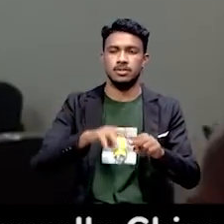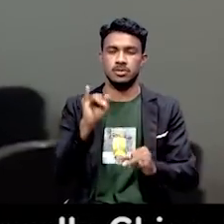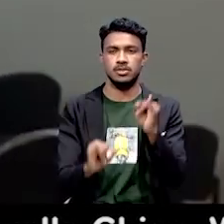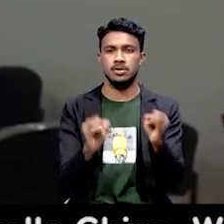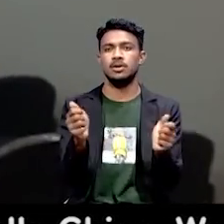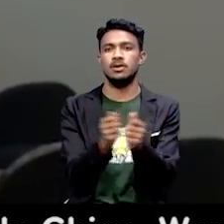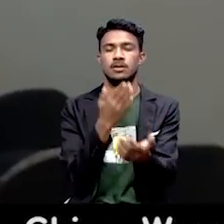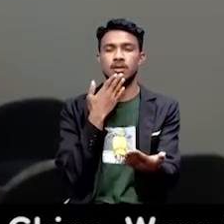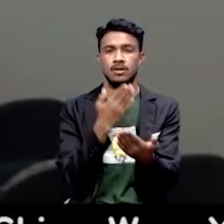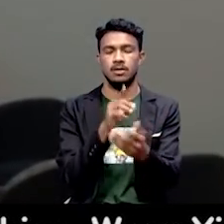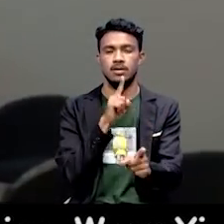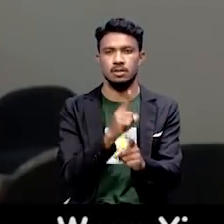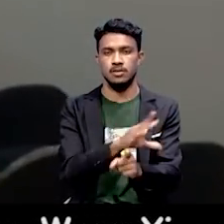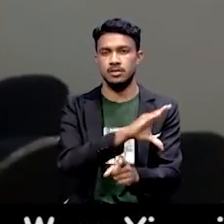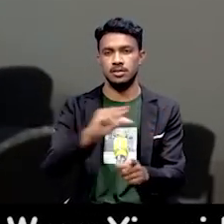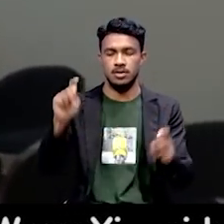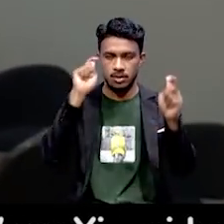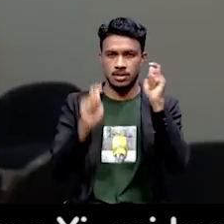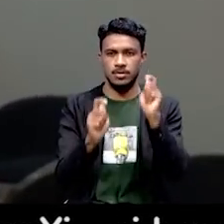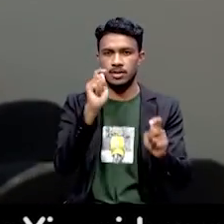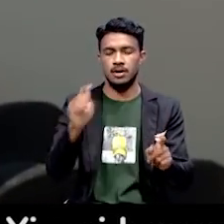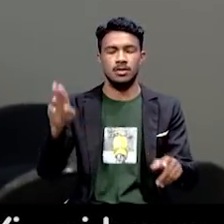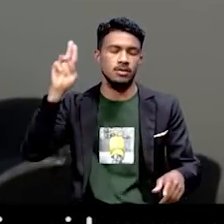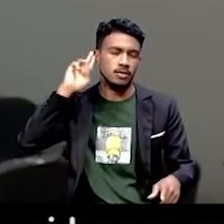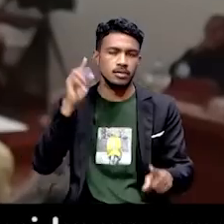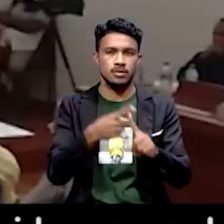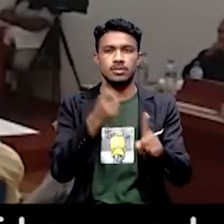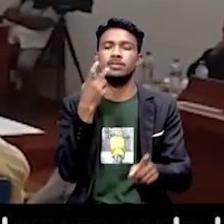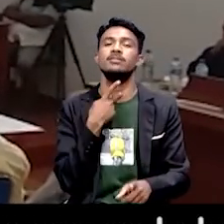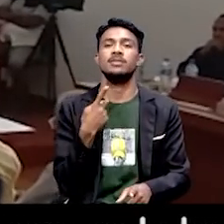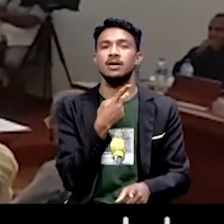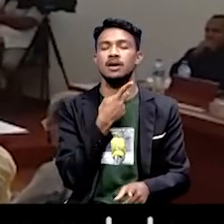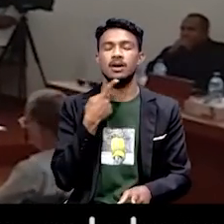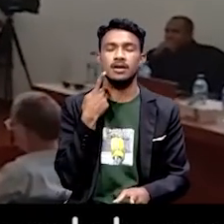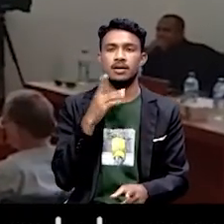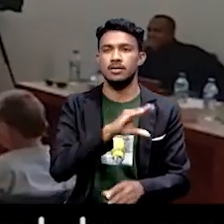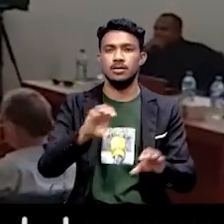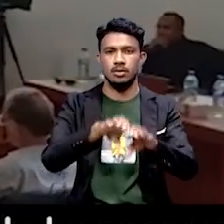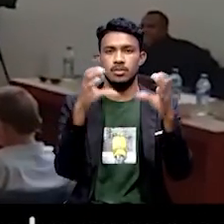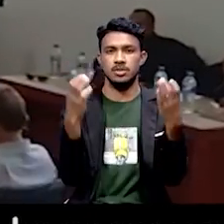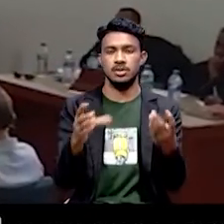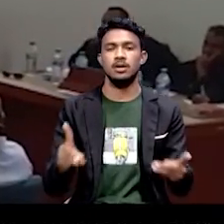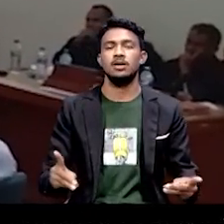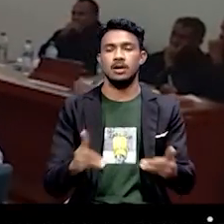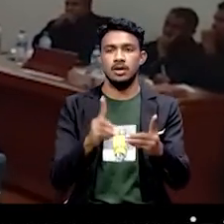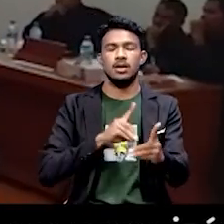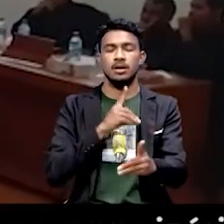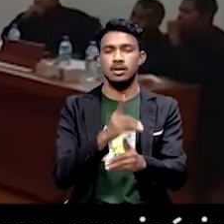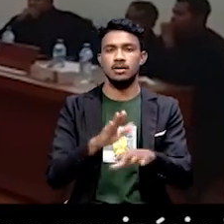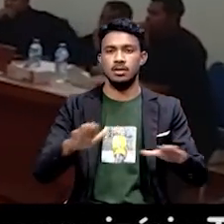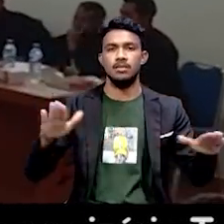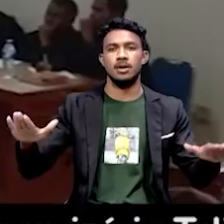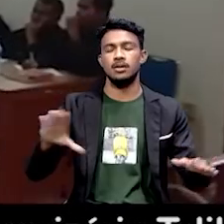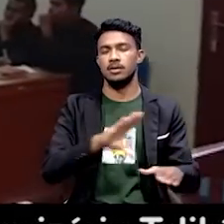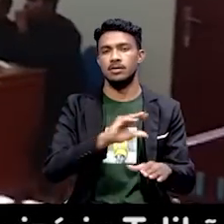hololos. Antes ne tribunal mos ronaona testamunya husi padre SWD inklui komisaria direitu labarik. Dashba krasik demitiona